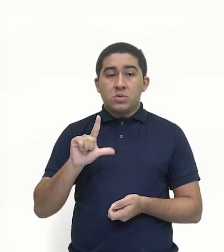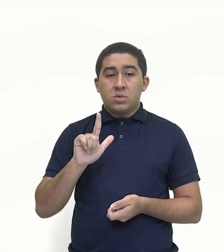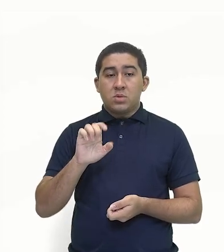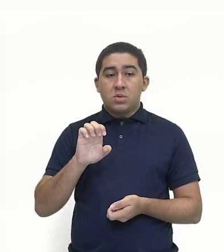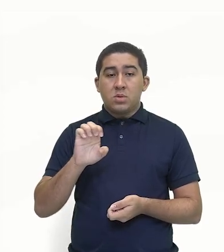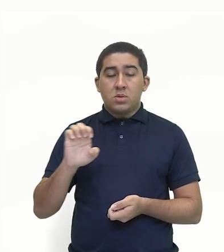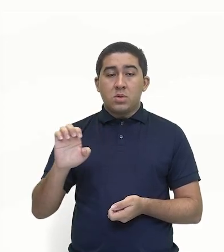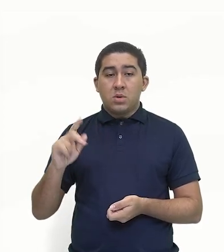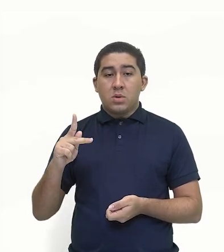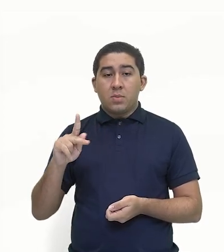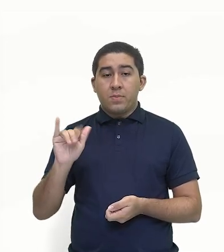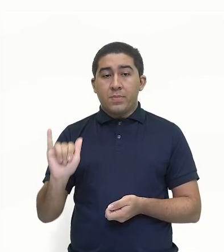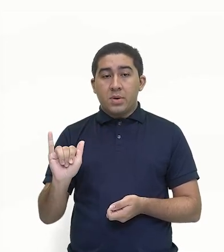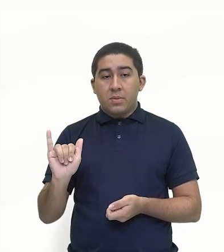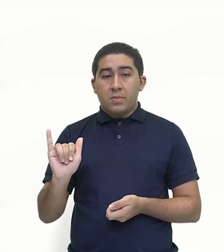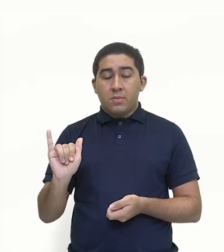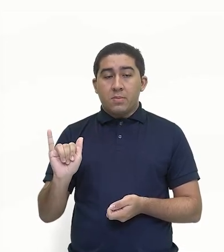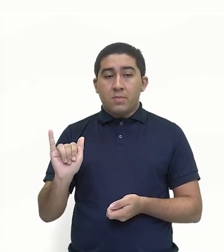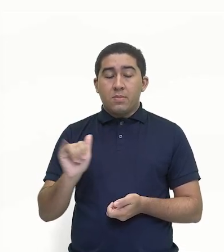Sleepy.